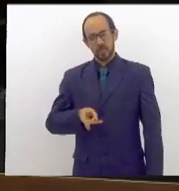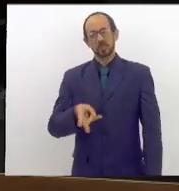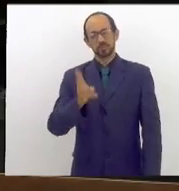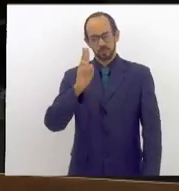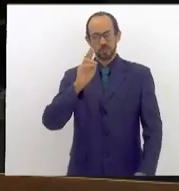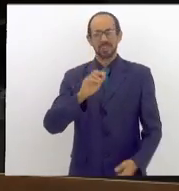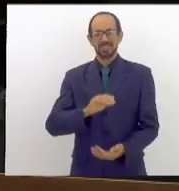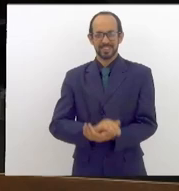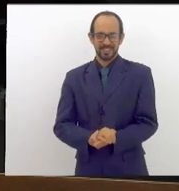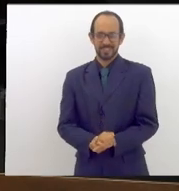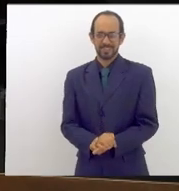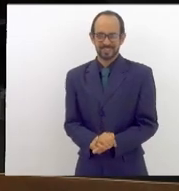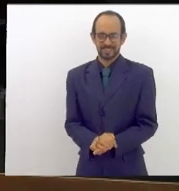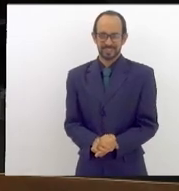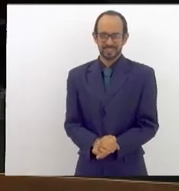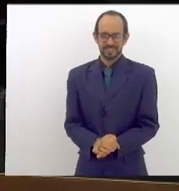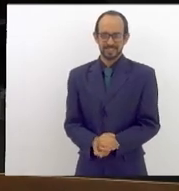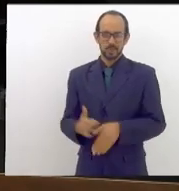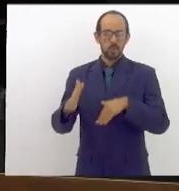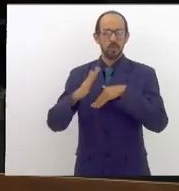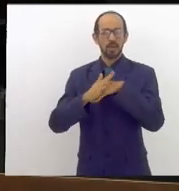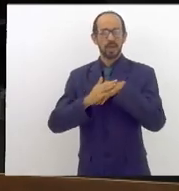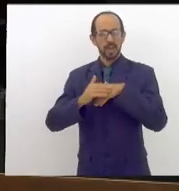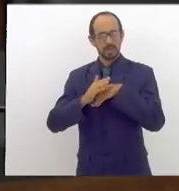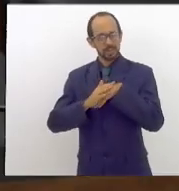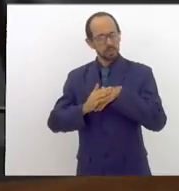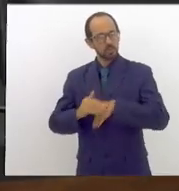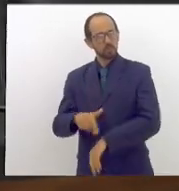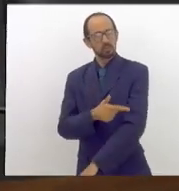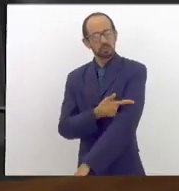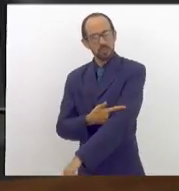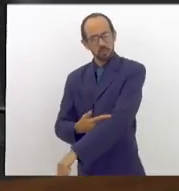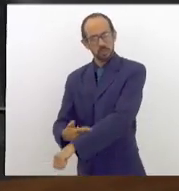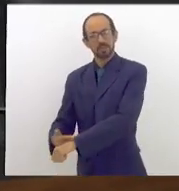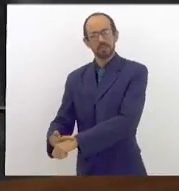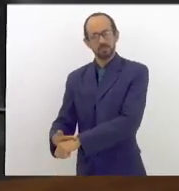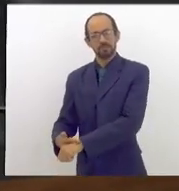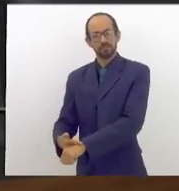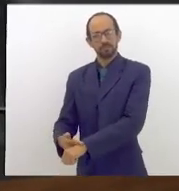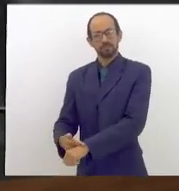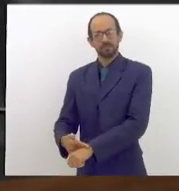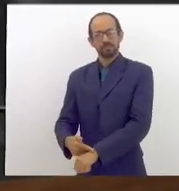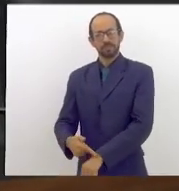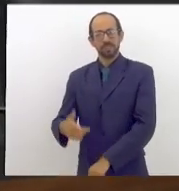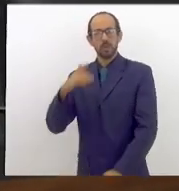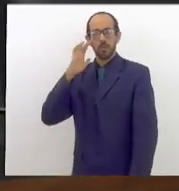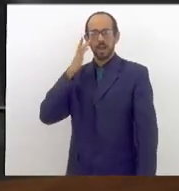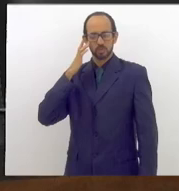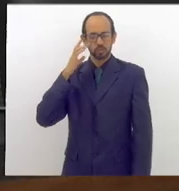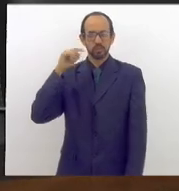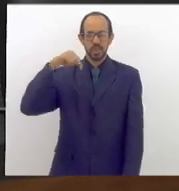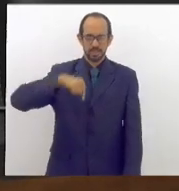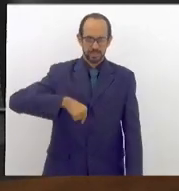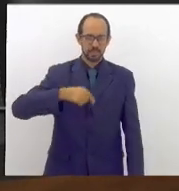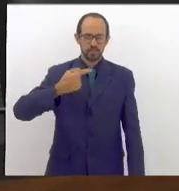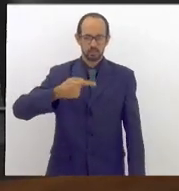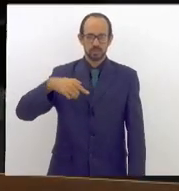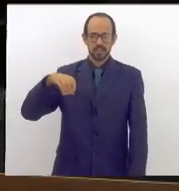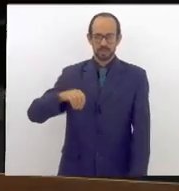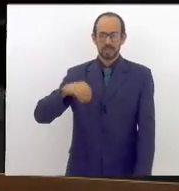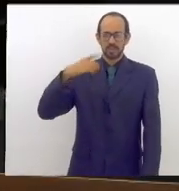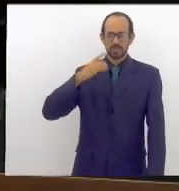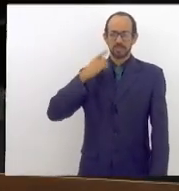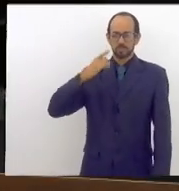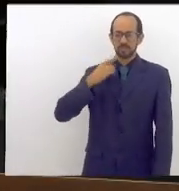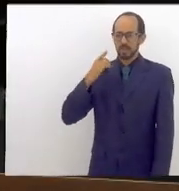forma afetiva e Cortez eu acho que aqui entre os 70 deputados